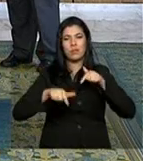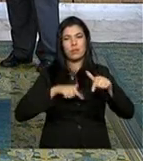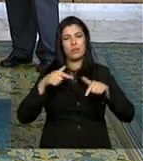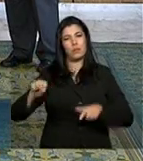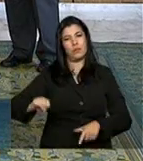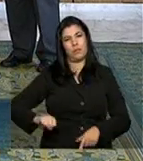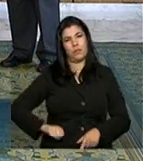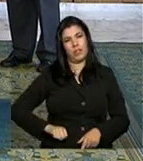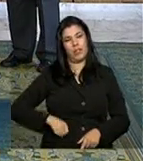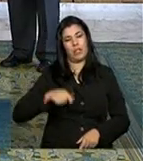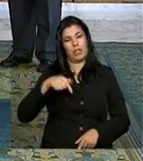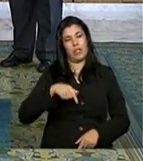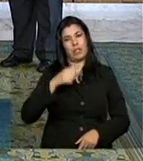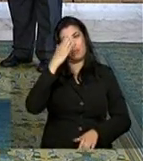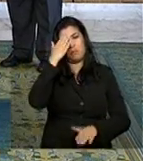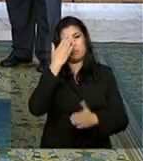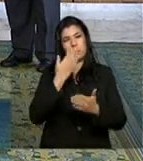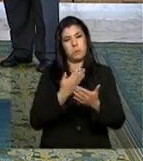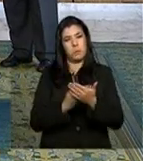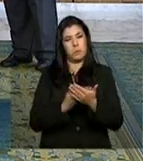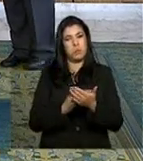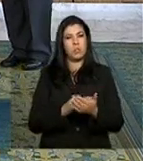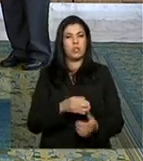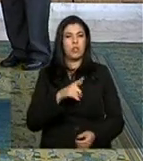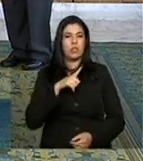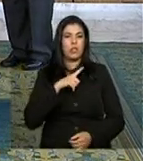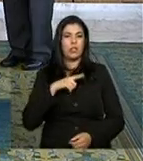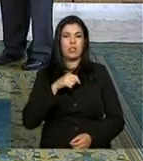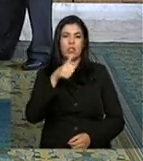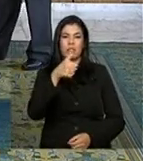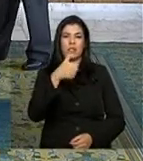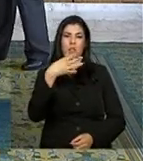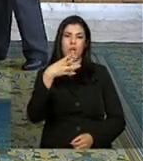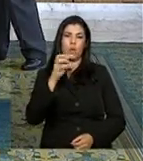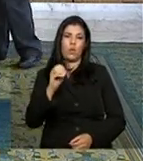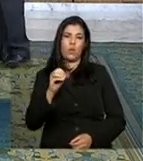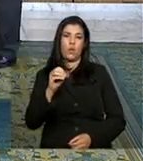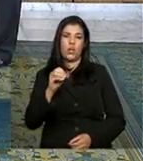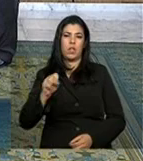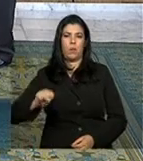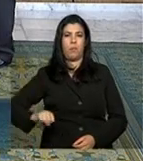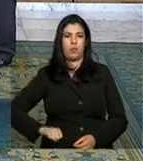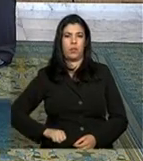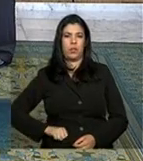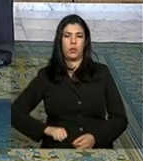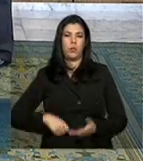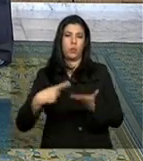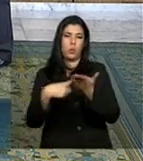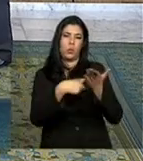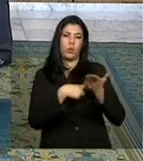140 embaixadores são acreditados junto ao governo brasileiro.